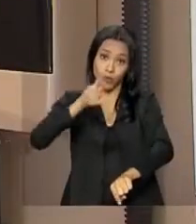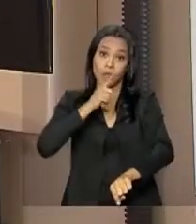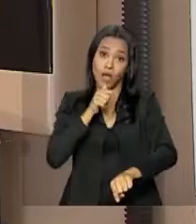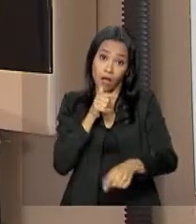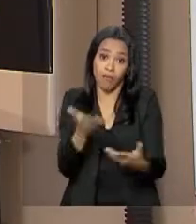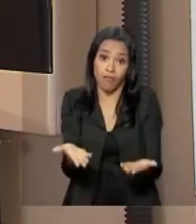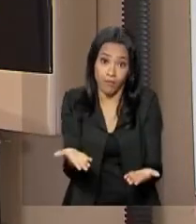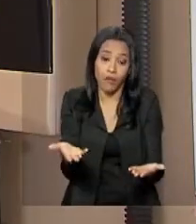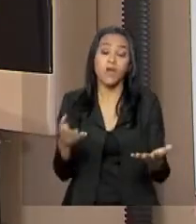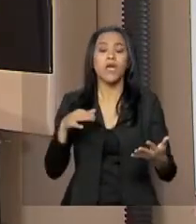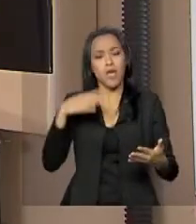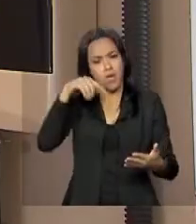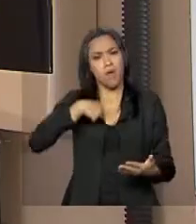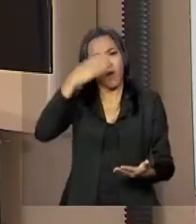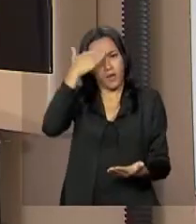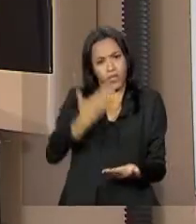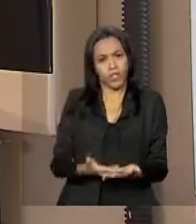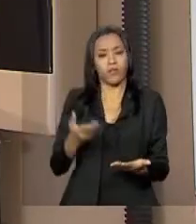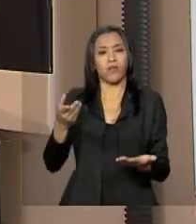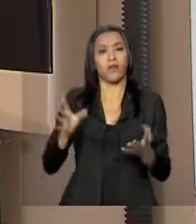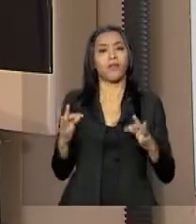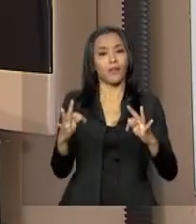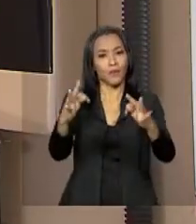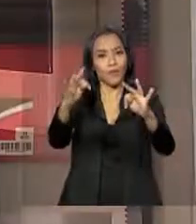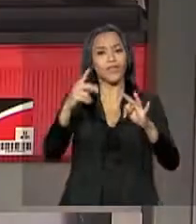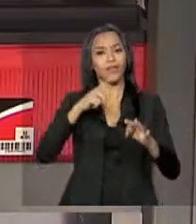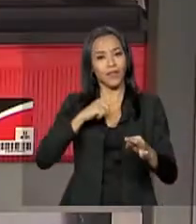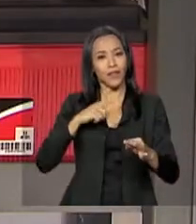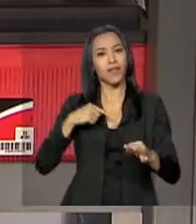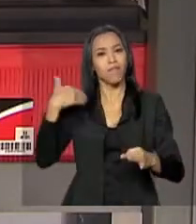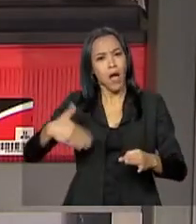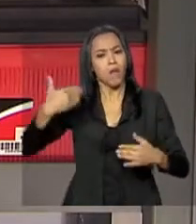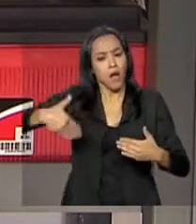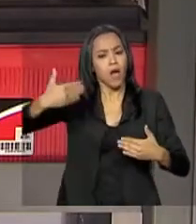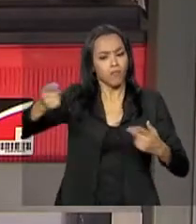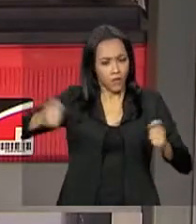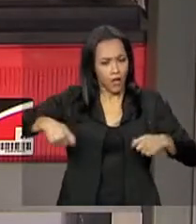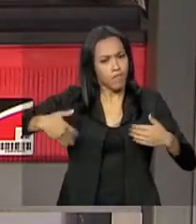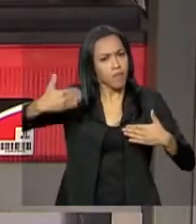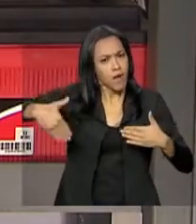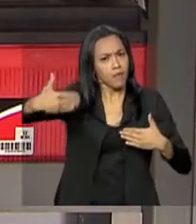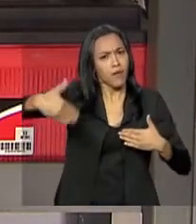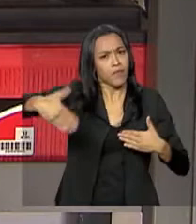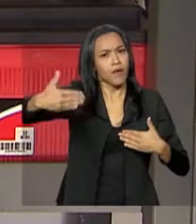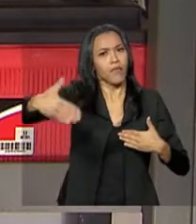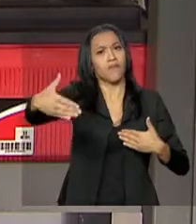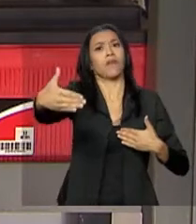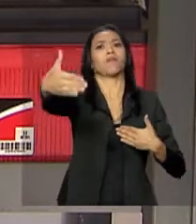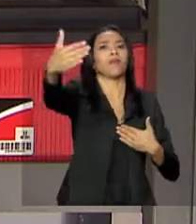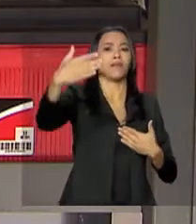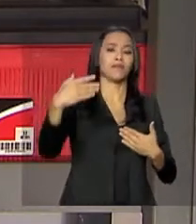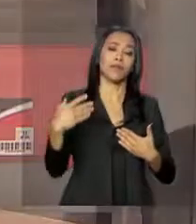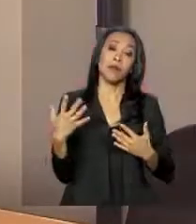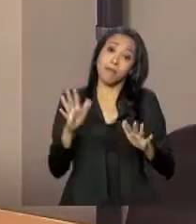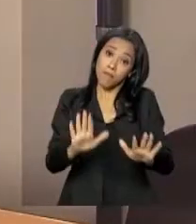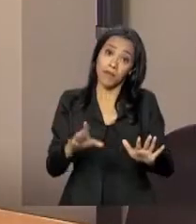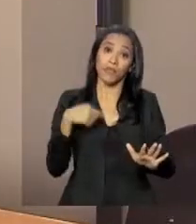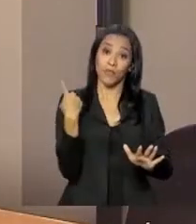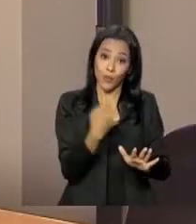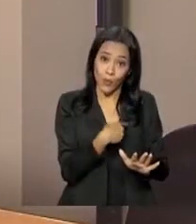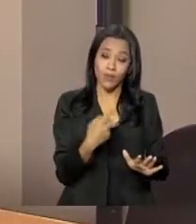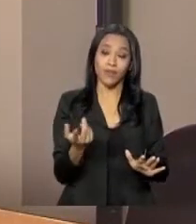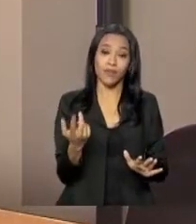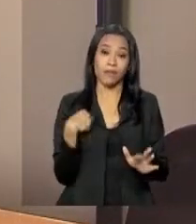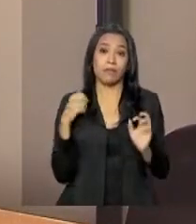acredito que a tecnologia ainda tem alguns passos para avançar, para ela se tornar até mais competitiva, mas que a gente já não